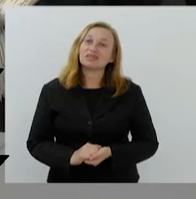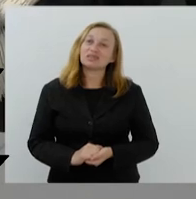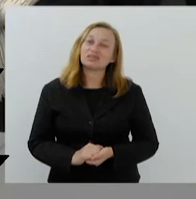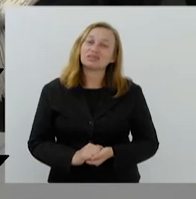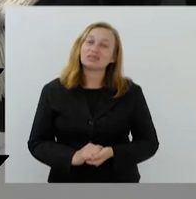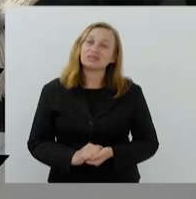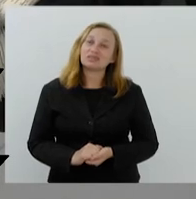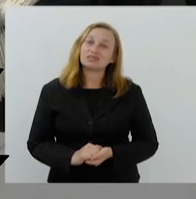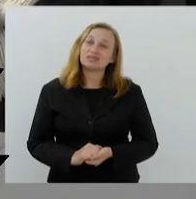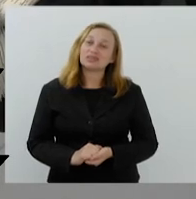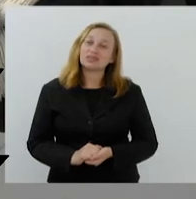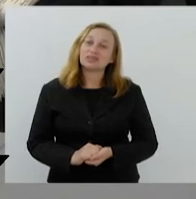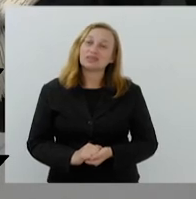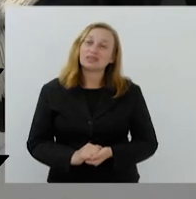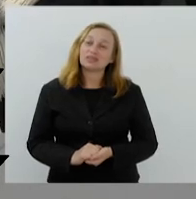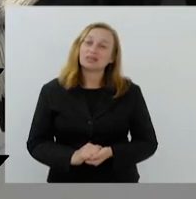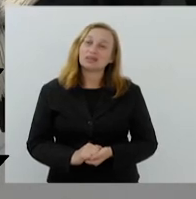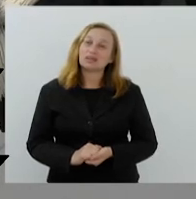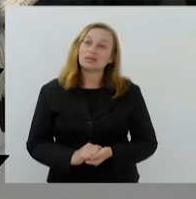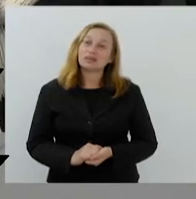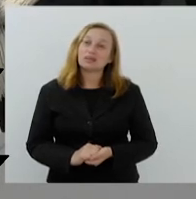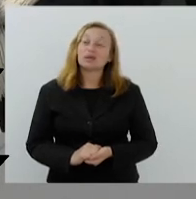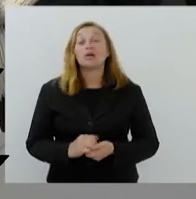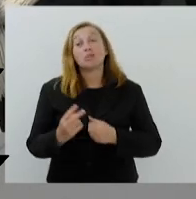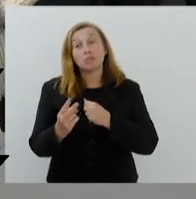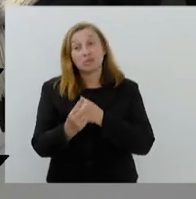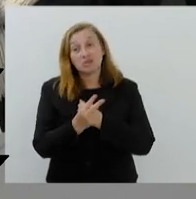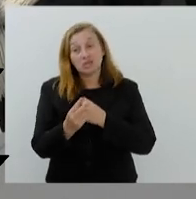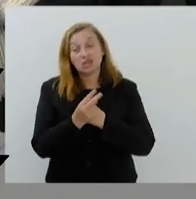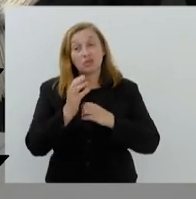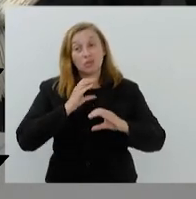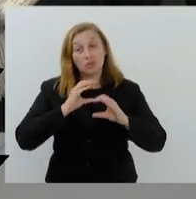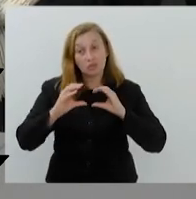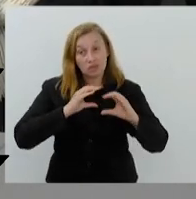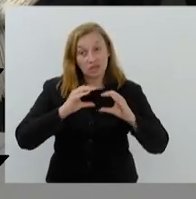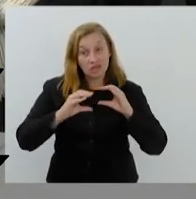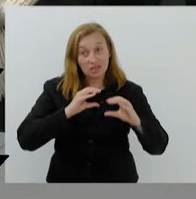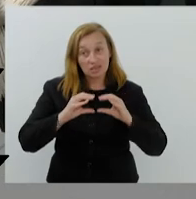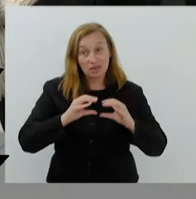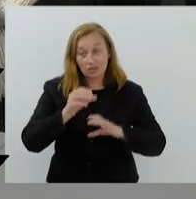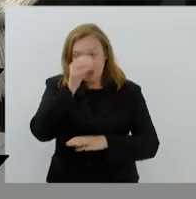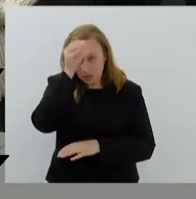sobre resguardar a comunicação ao devedor por ser